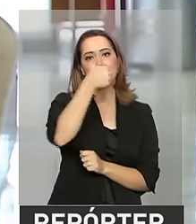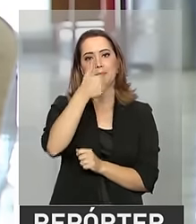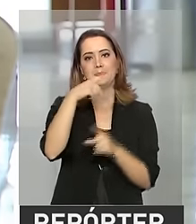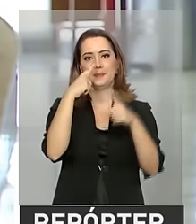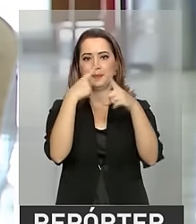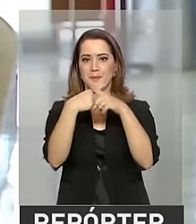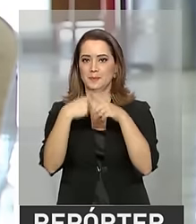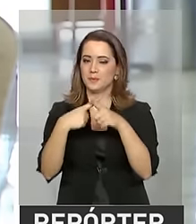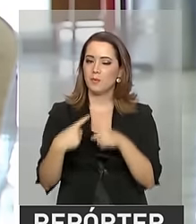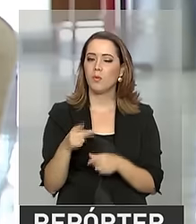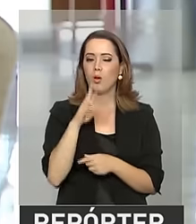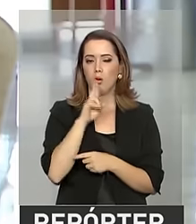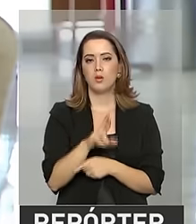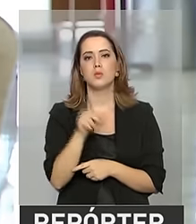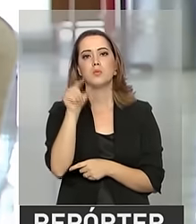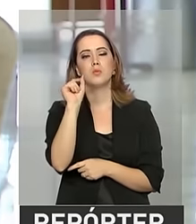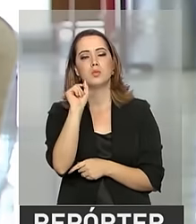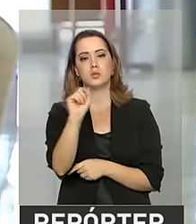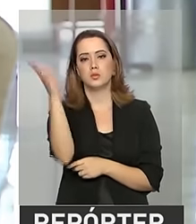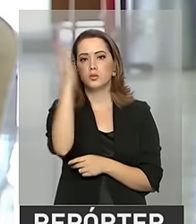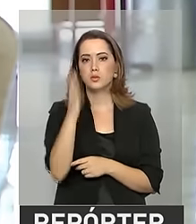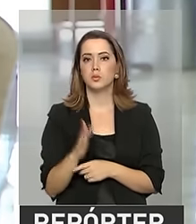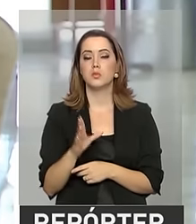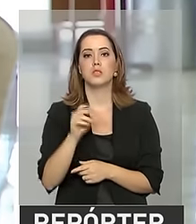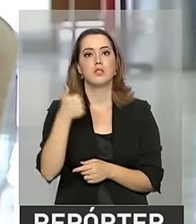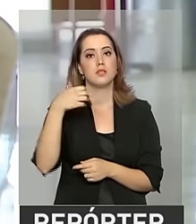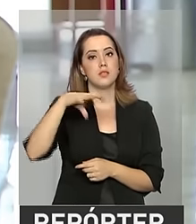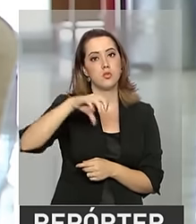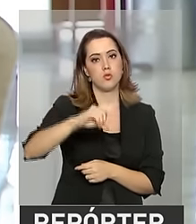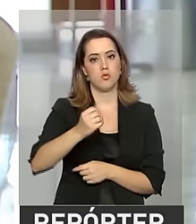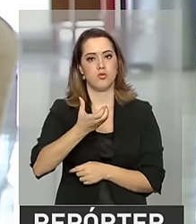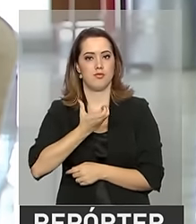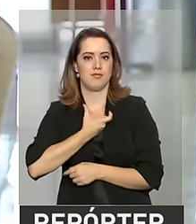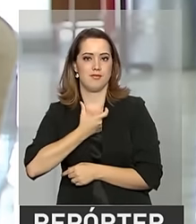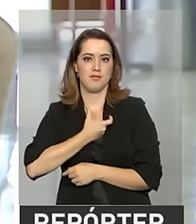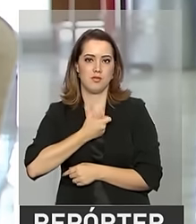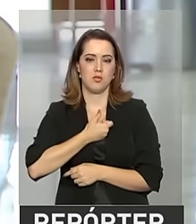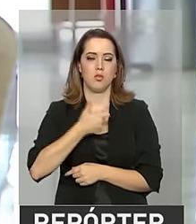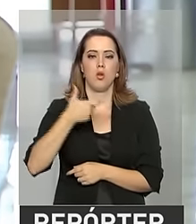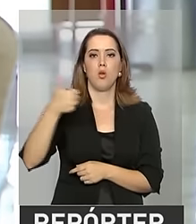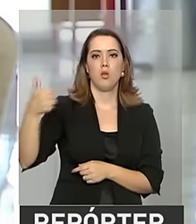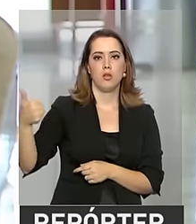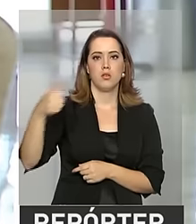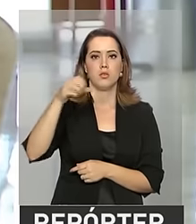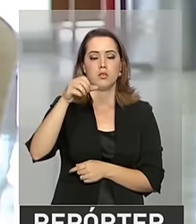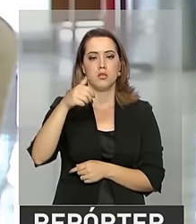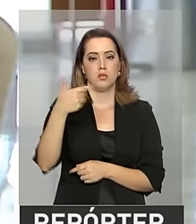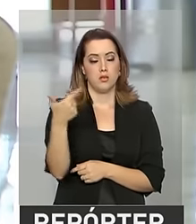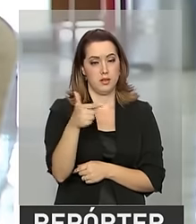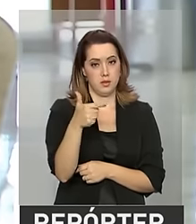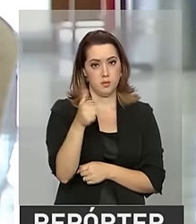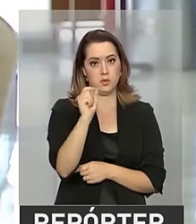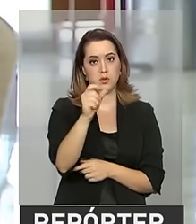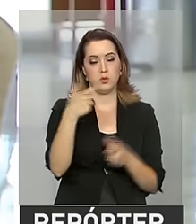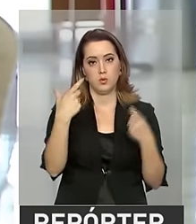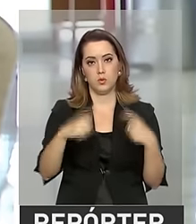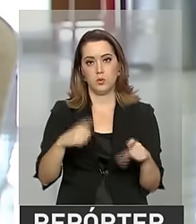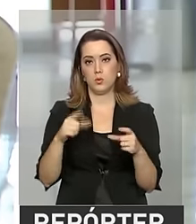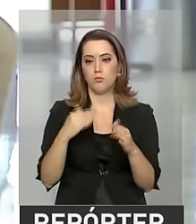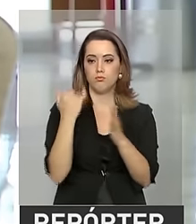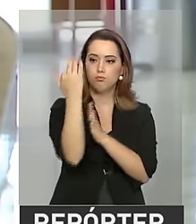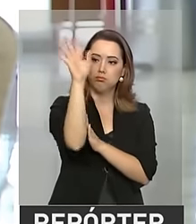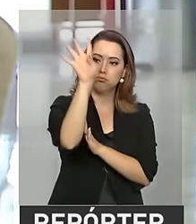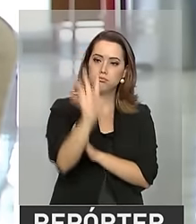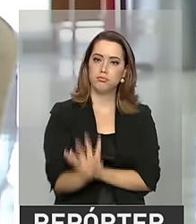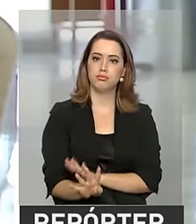todo 19 medalhas sendo sete de ouro e o 12º lugar no quadro geral no quadro total de medalhas nas